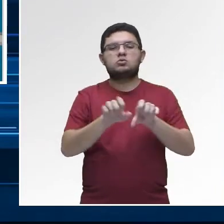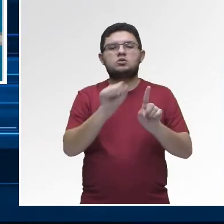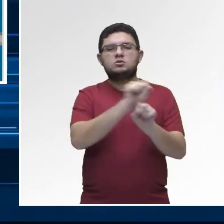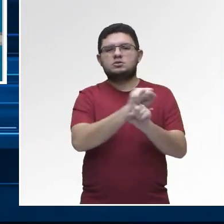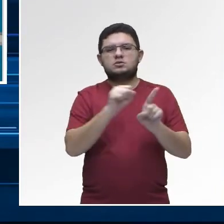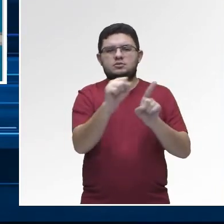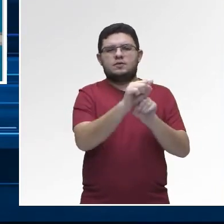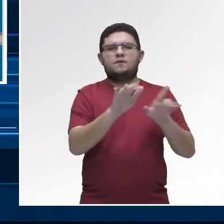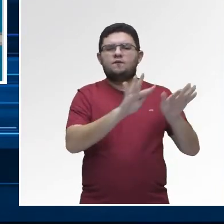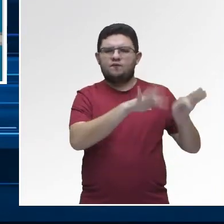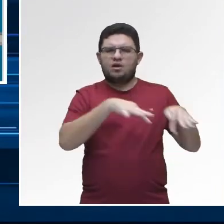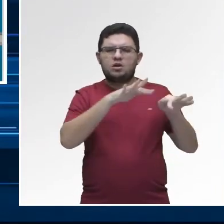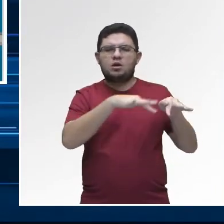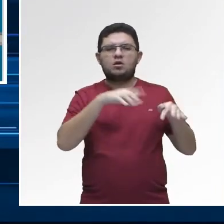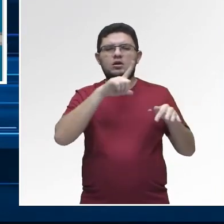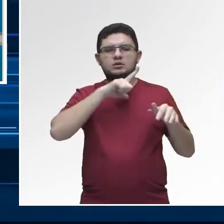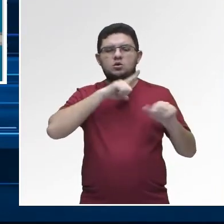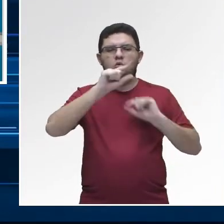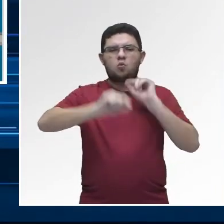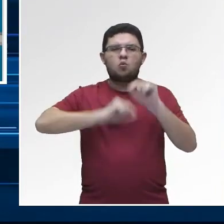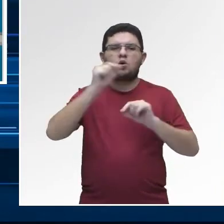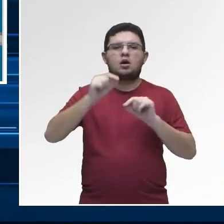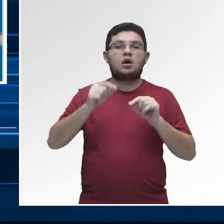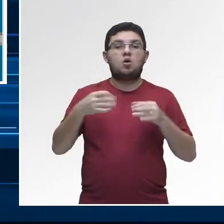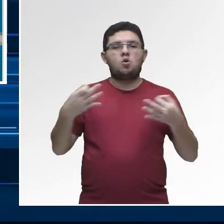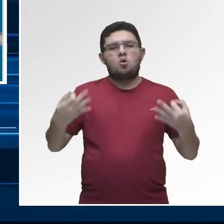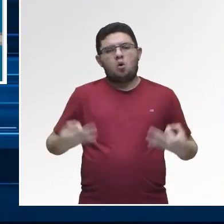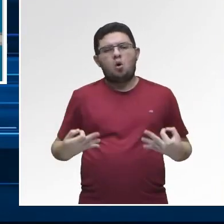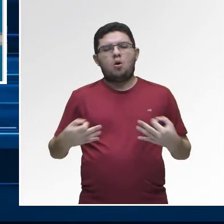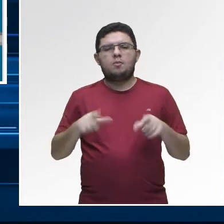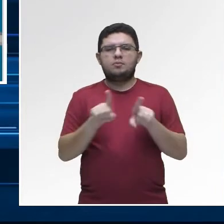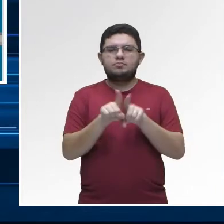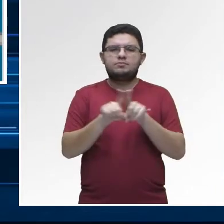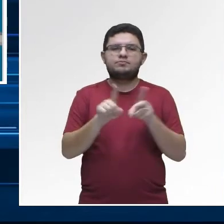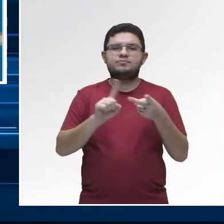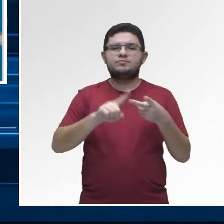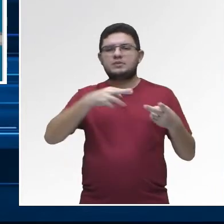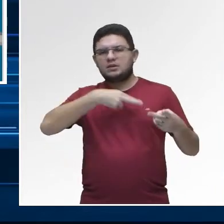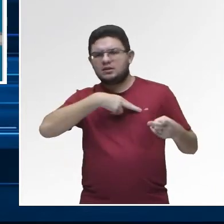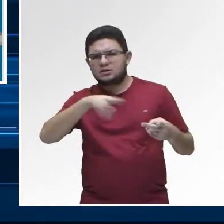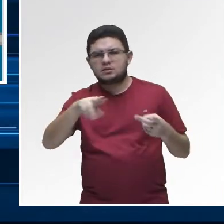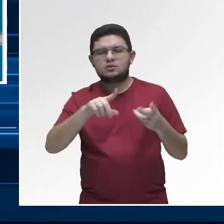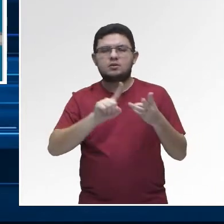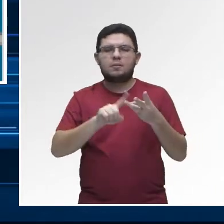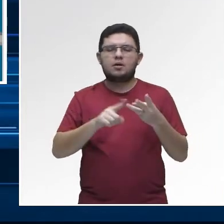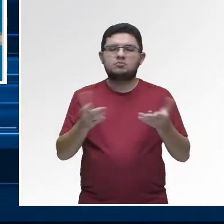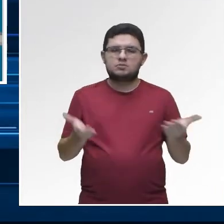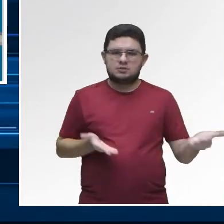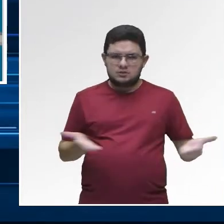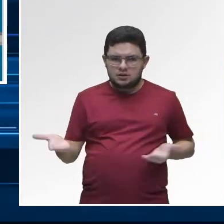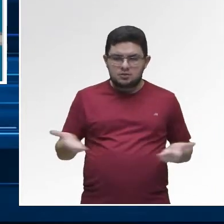por nobres, pelo clero, pelos servos, né? Os nobres, aqueles que governavam, né?